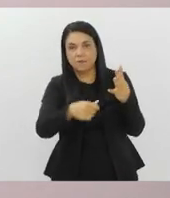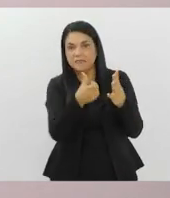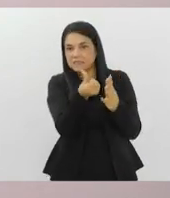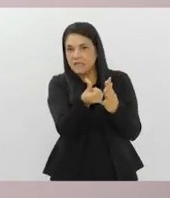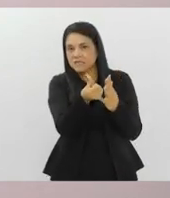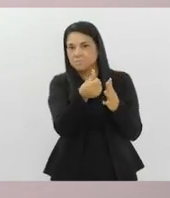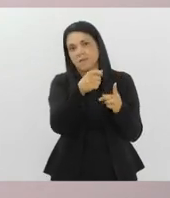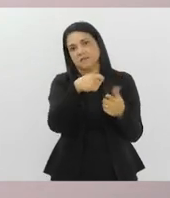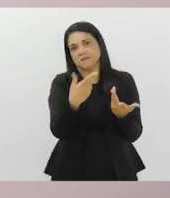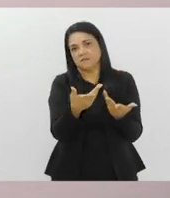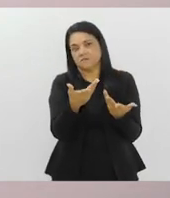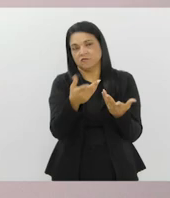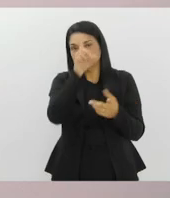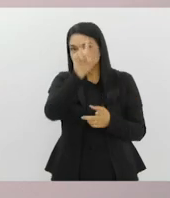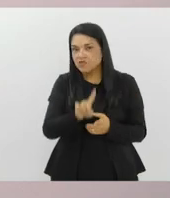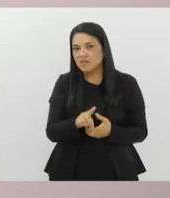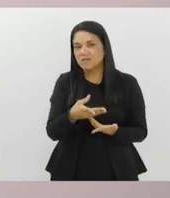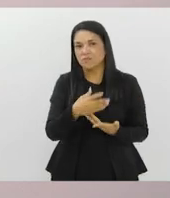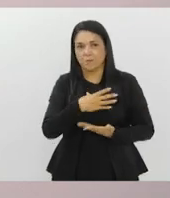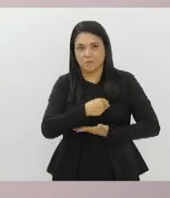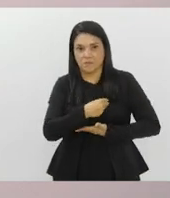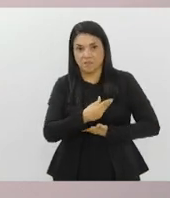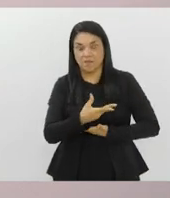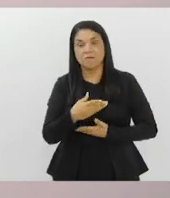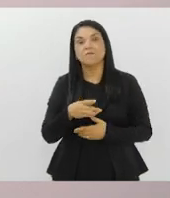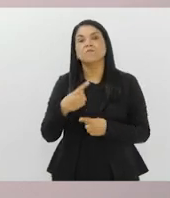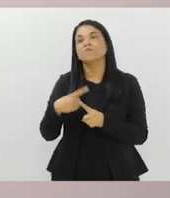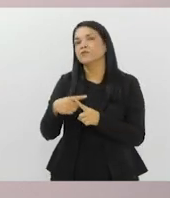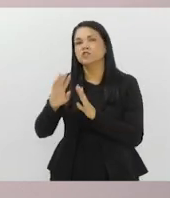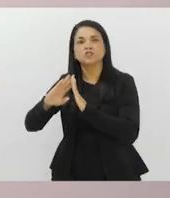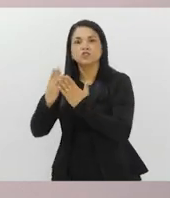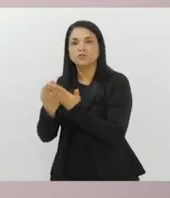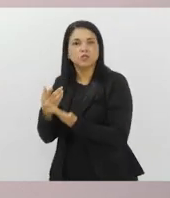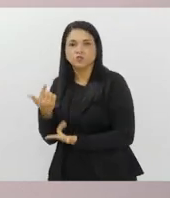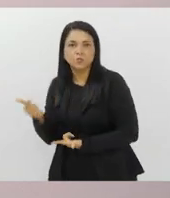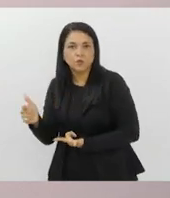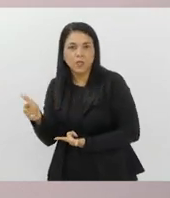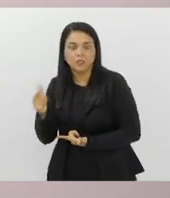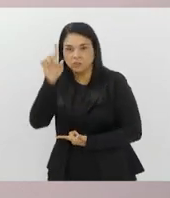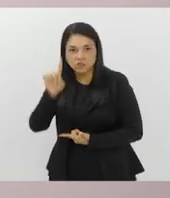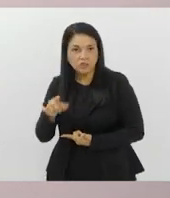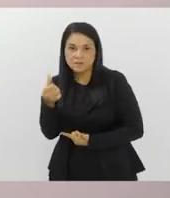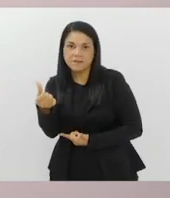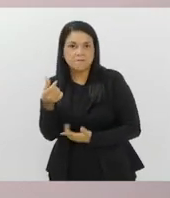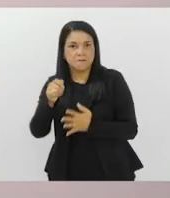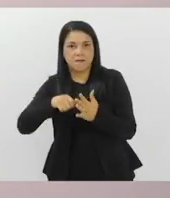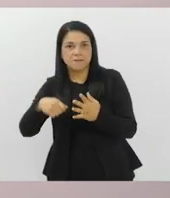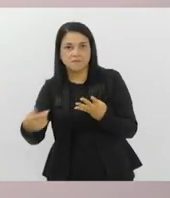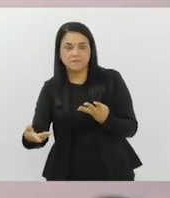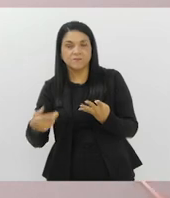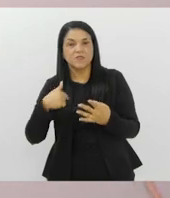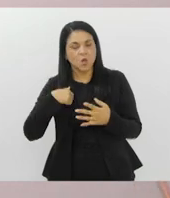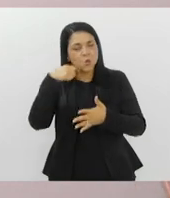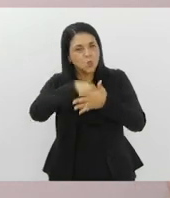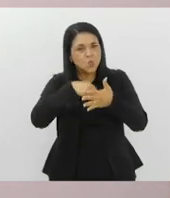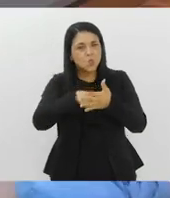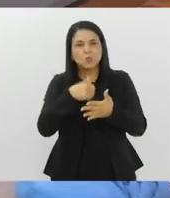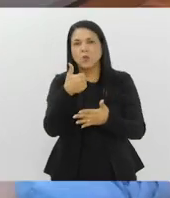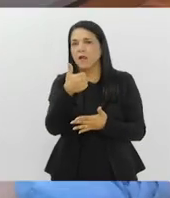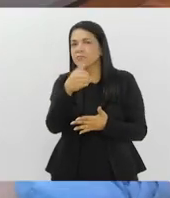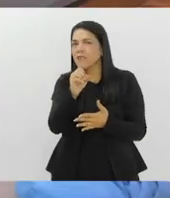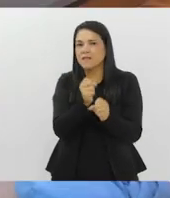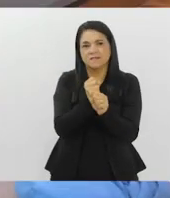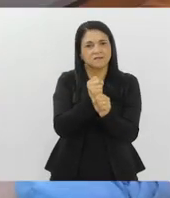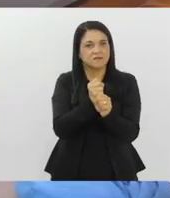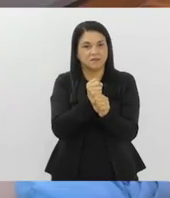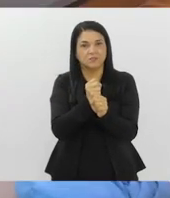não? E aí, deputada, eu luto com isso por mais de 10 anos, essa questão da estudante que trabalha, e